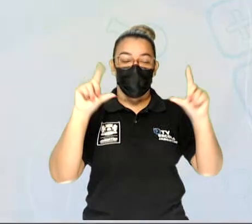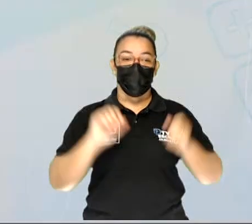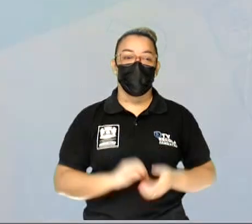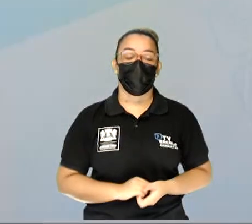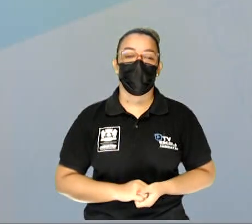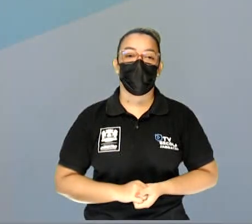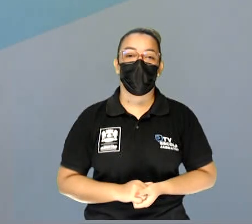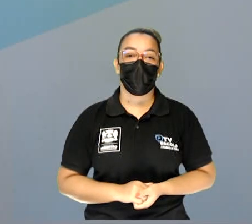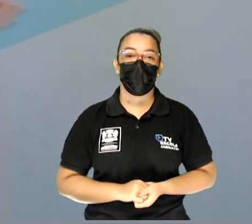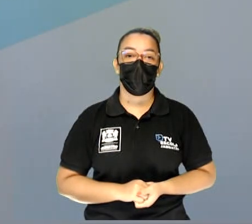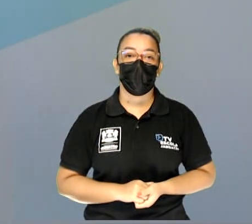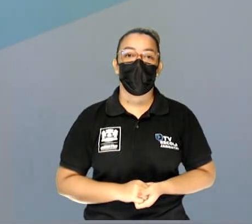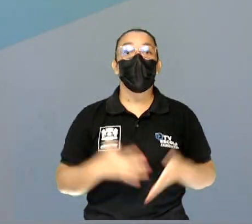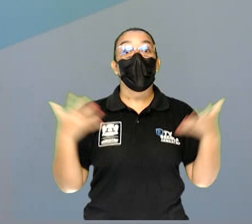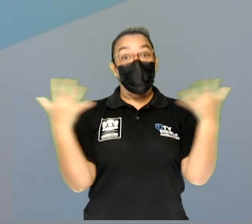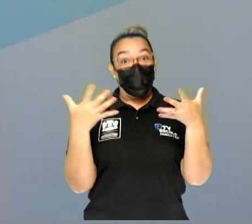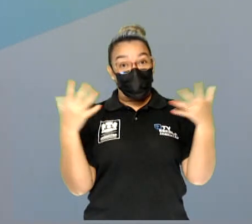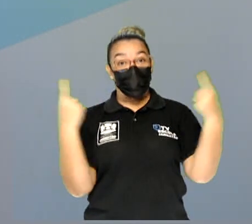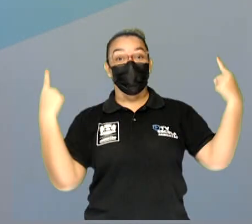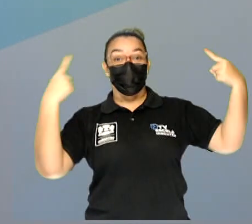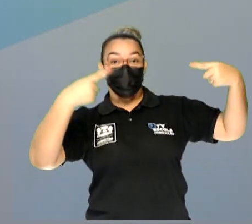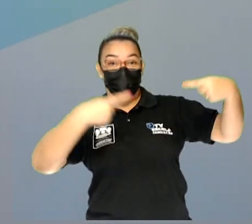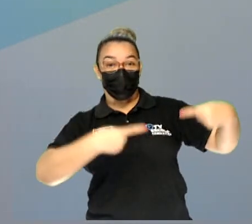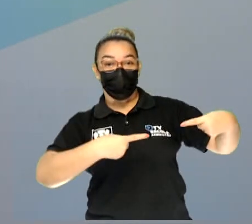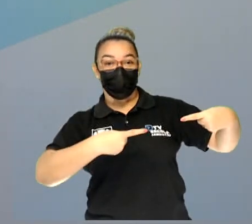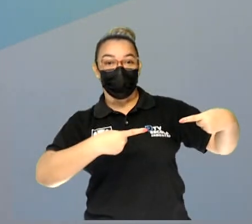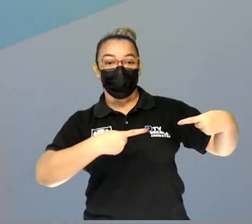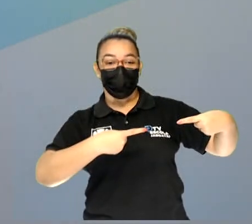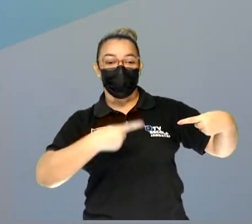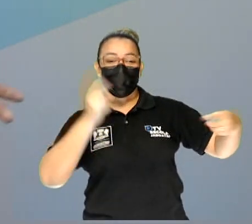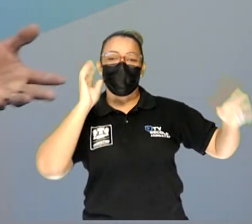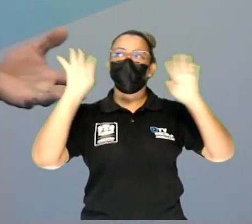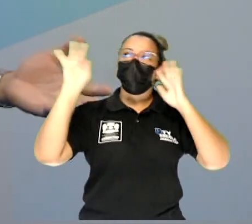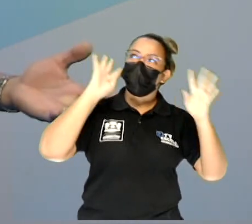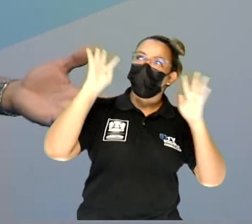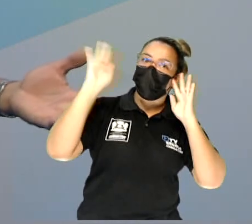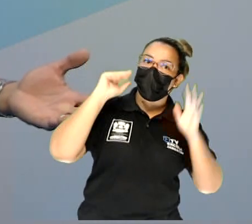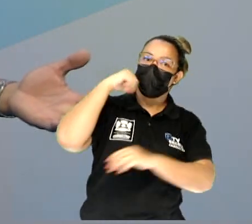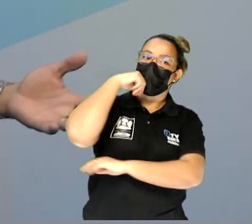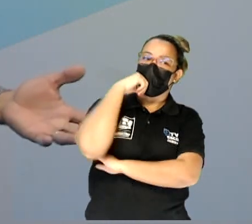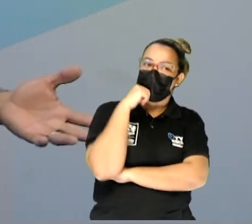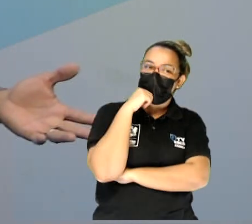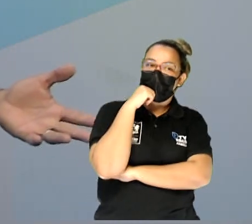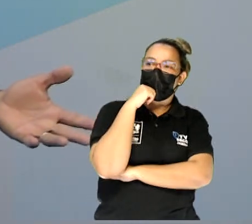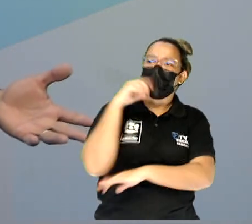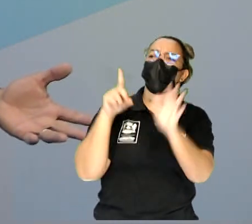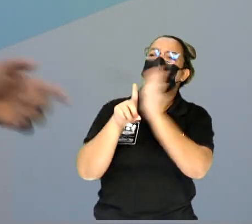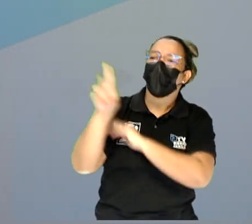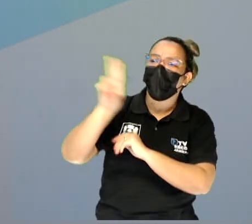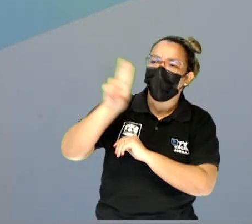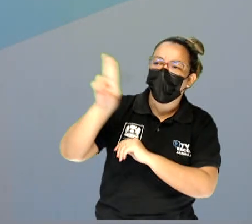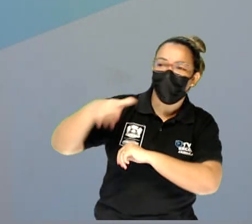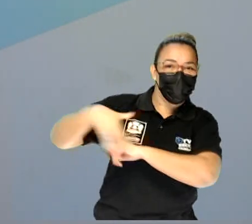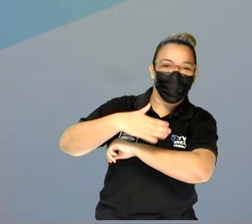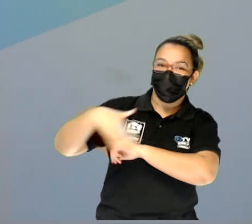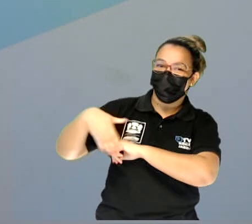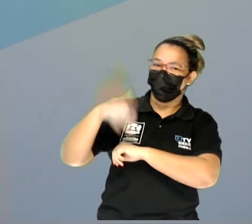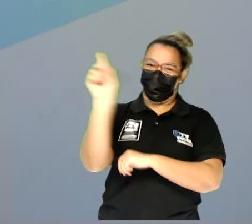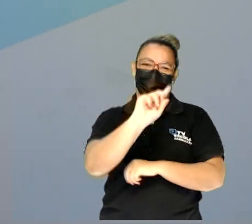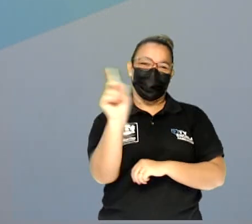Bom, vamos para o desafio? Imagina, você pensava que ia perguntar o nome das ruas de Jaboatão?